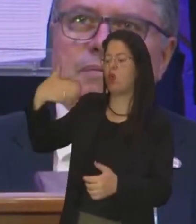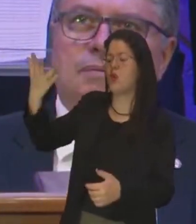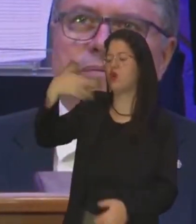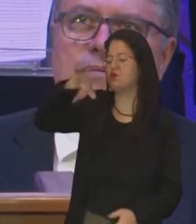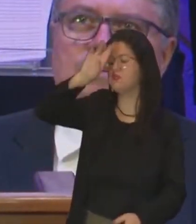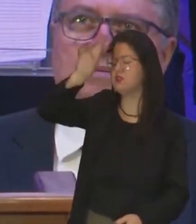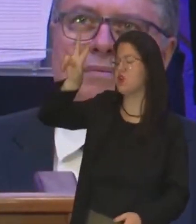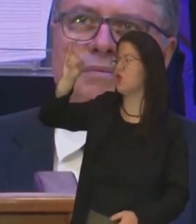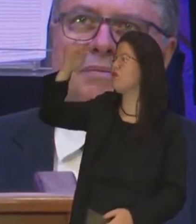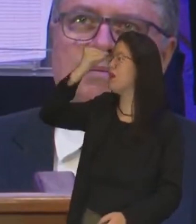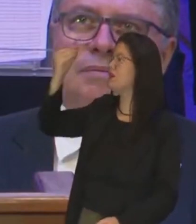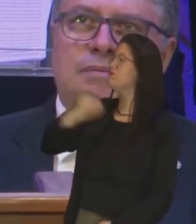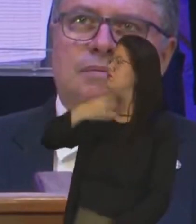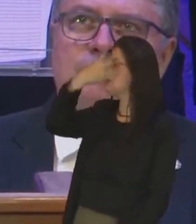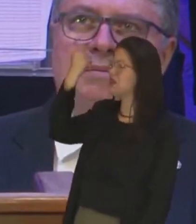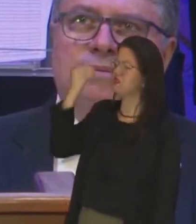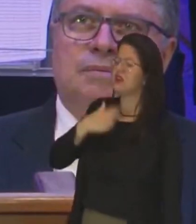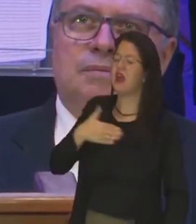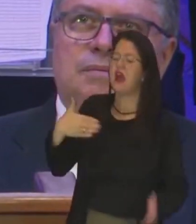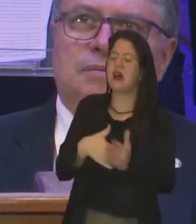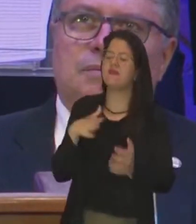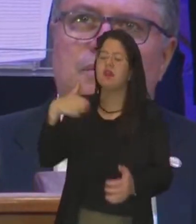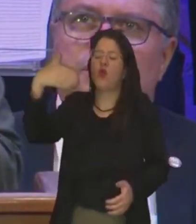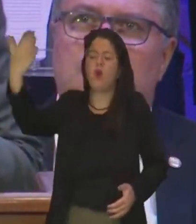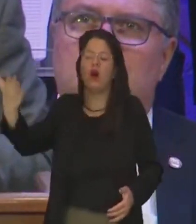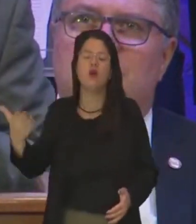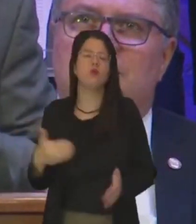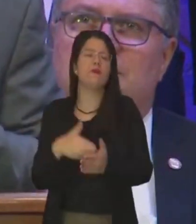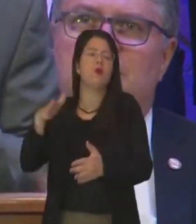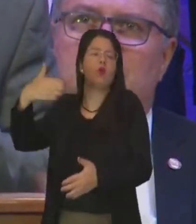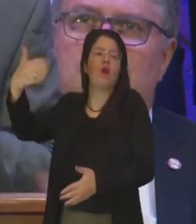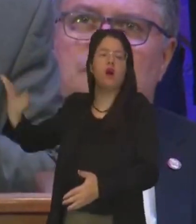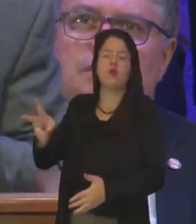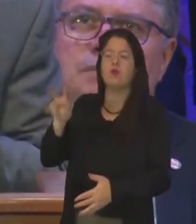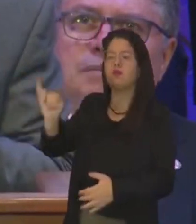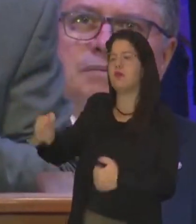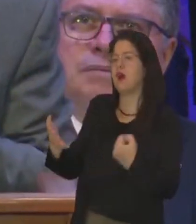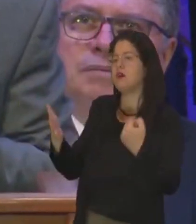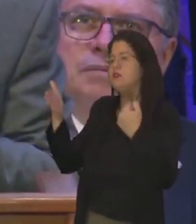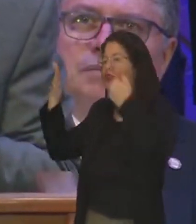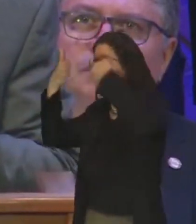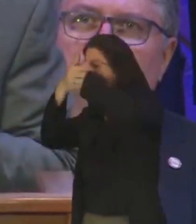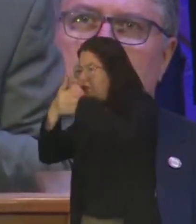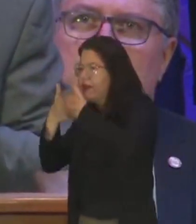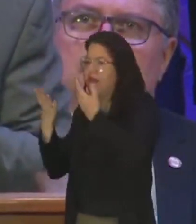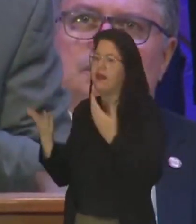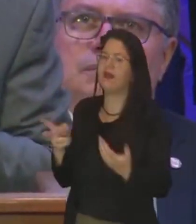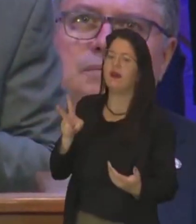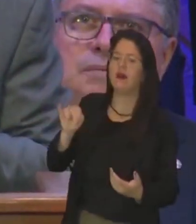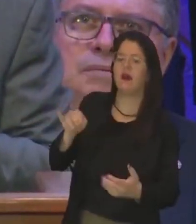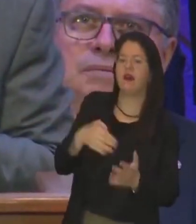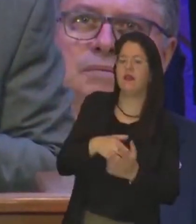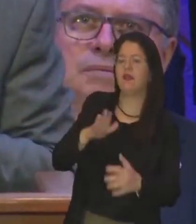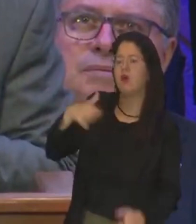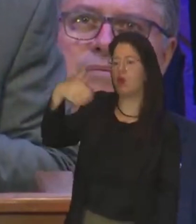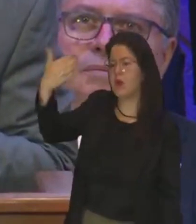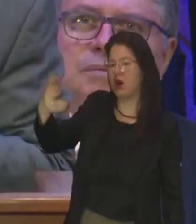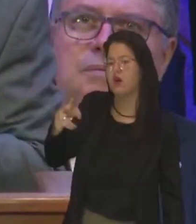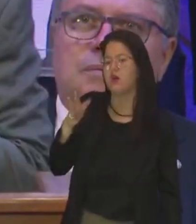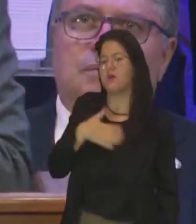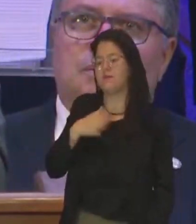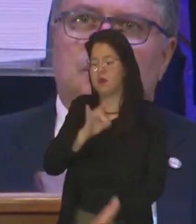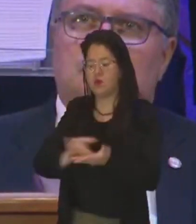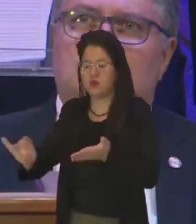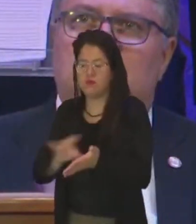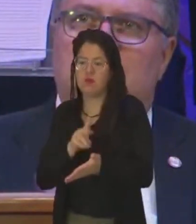te esquecerás de mim? Até quando, Senhor, esconderás o teu rosto? Até quando, Senhor, os meus